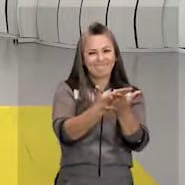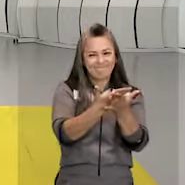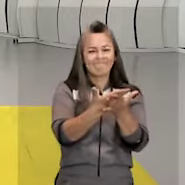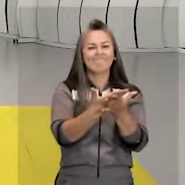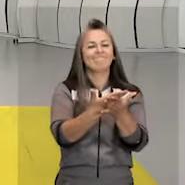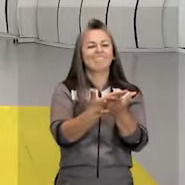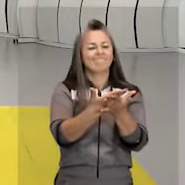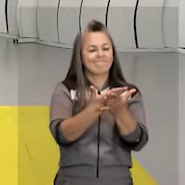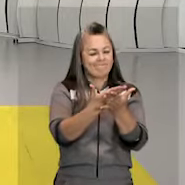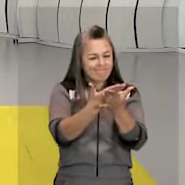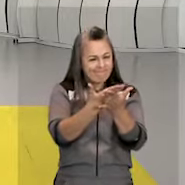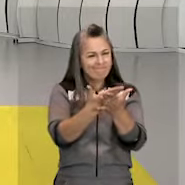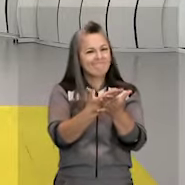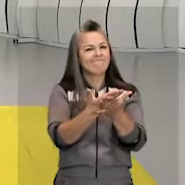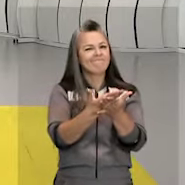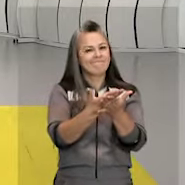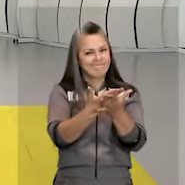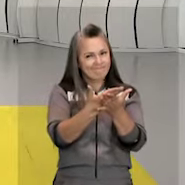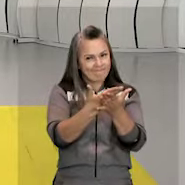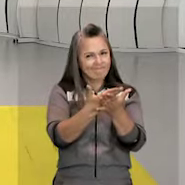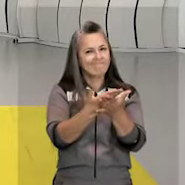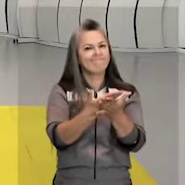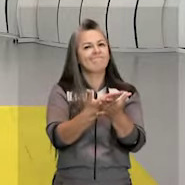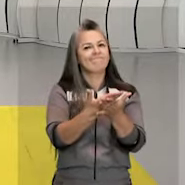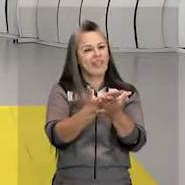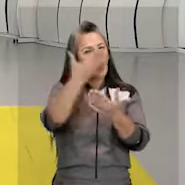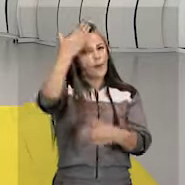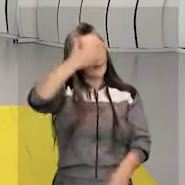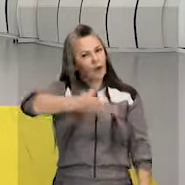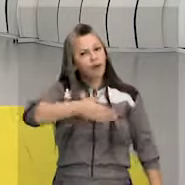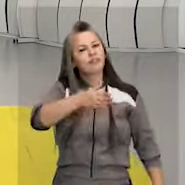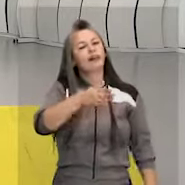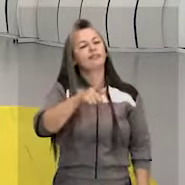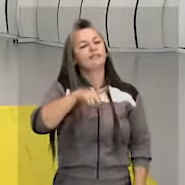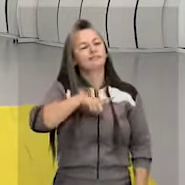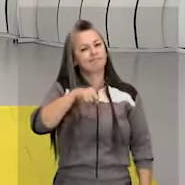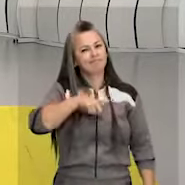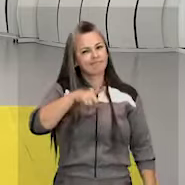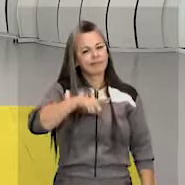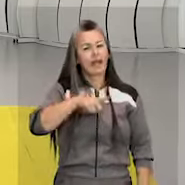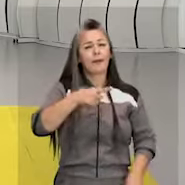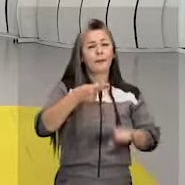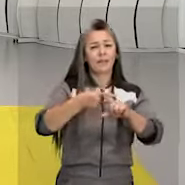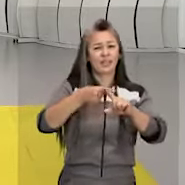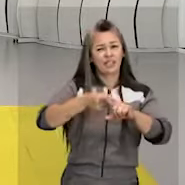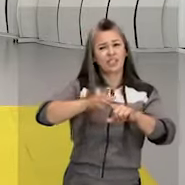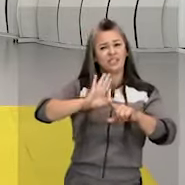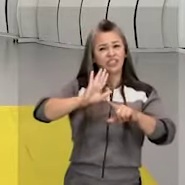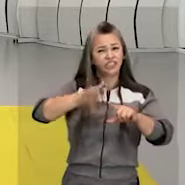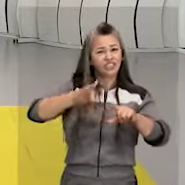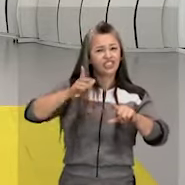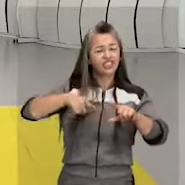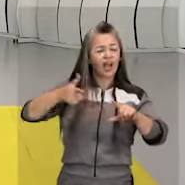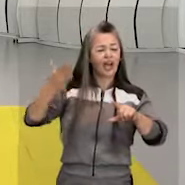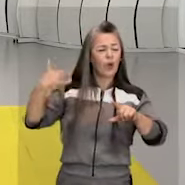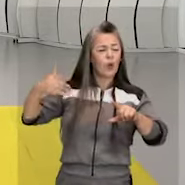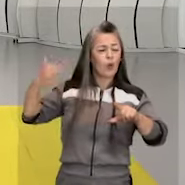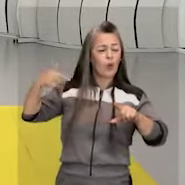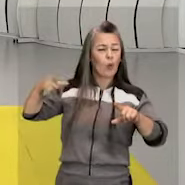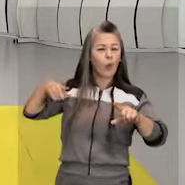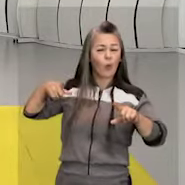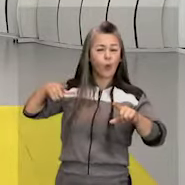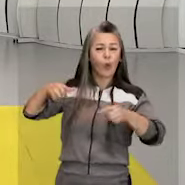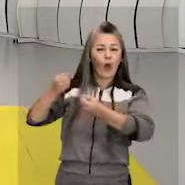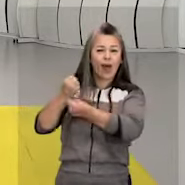né, aí, né, ainda, né, essa população, mesmo depois de tanto tempo, né, após a abolição